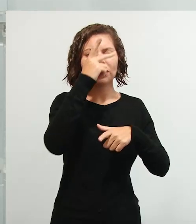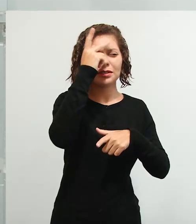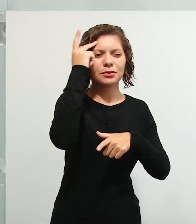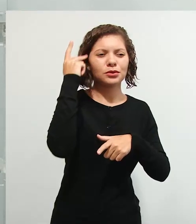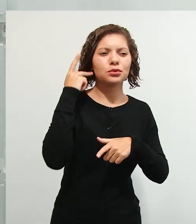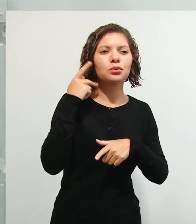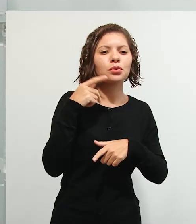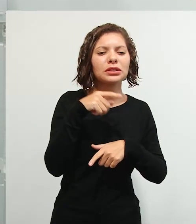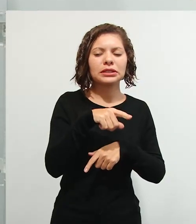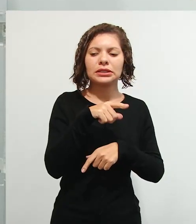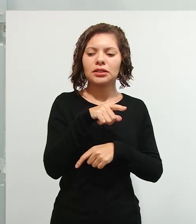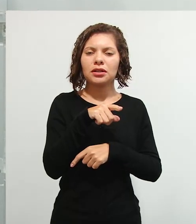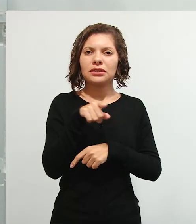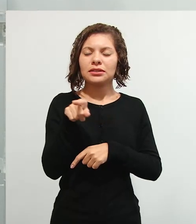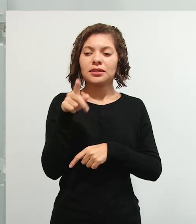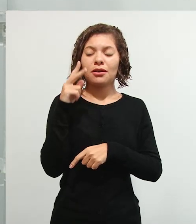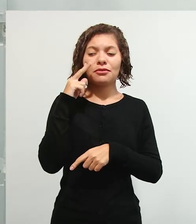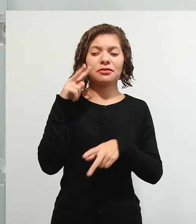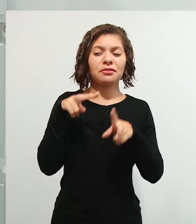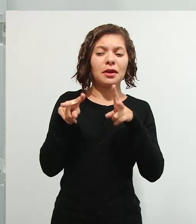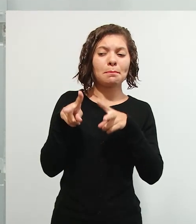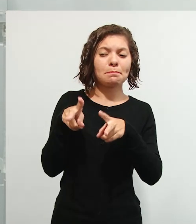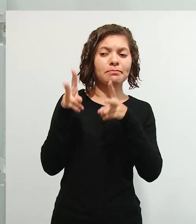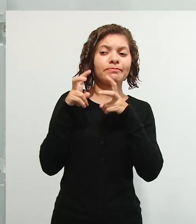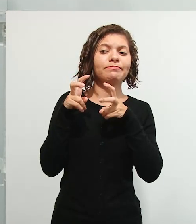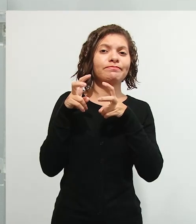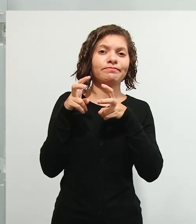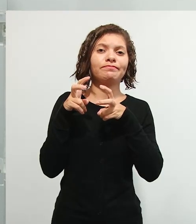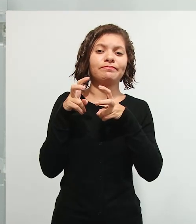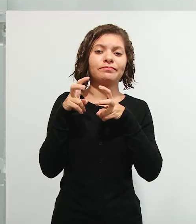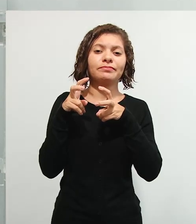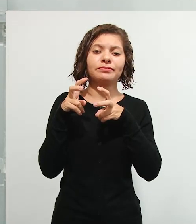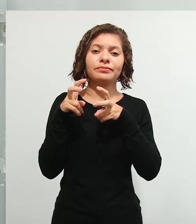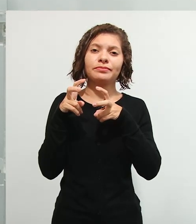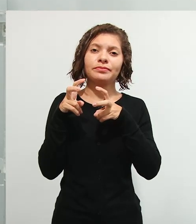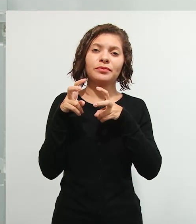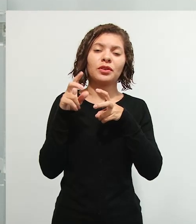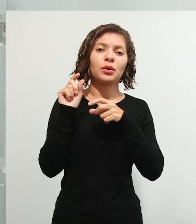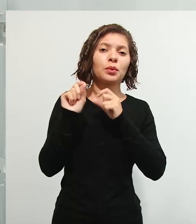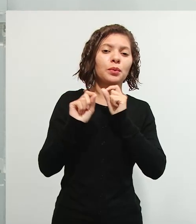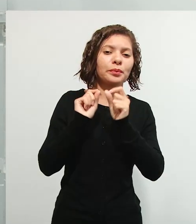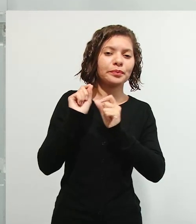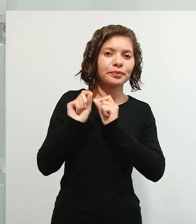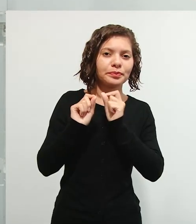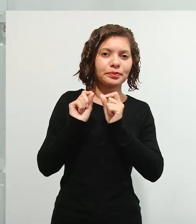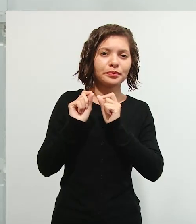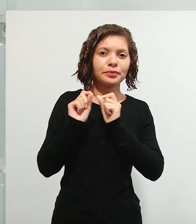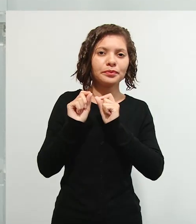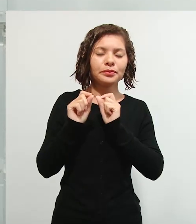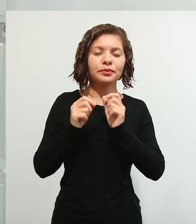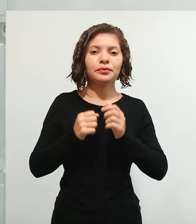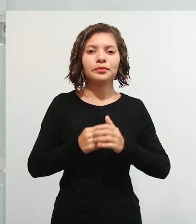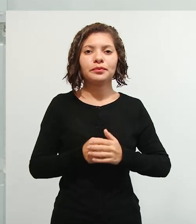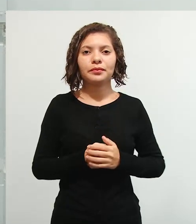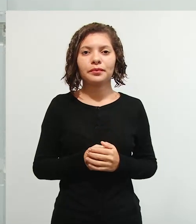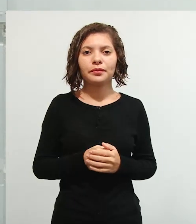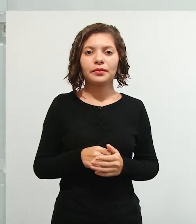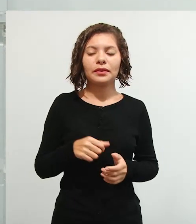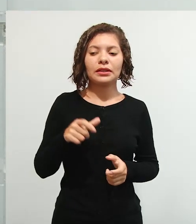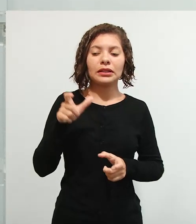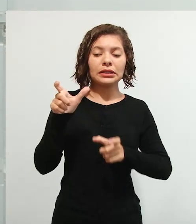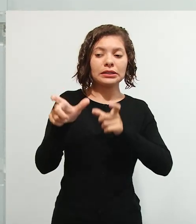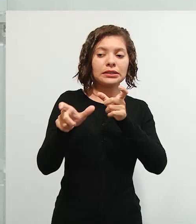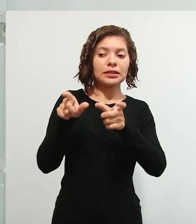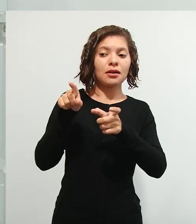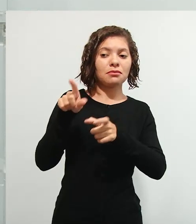pessoas, estão tomando conta dali ou outras pessoas quaisquer, e esses corpos, exclusivamente esses corpos,